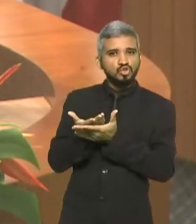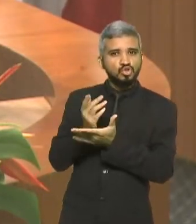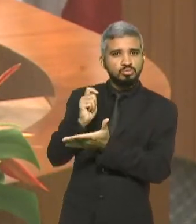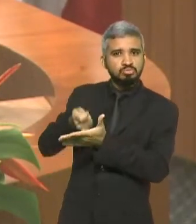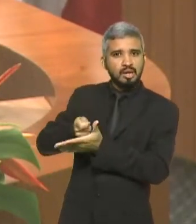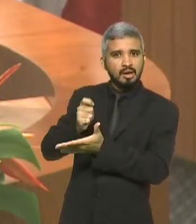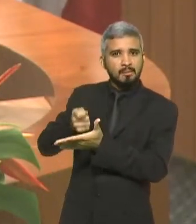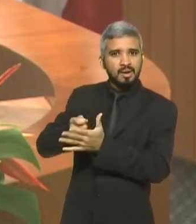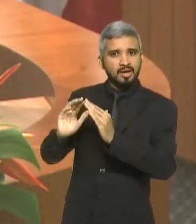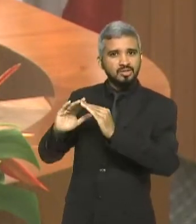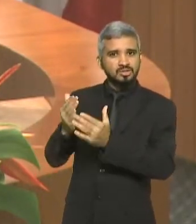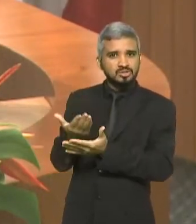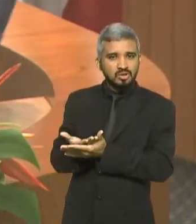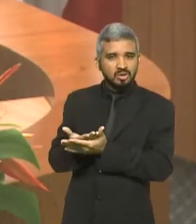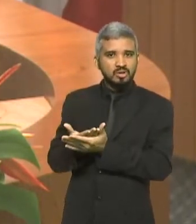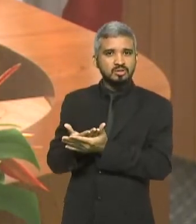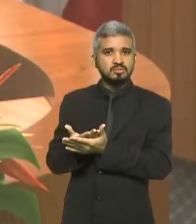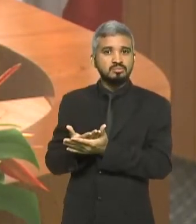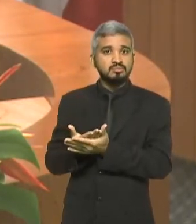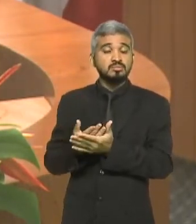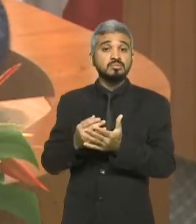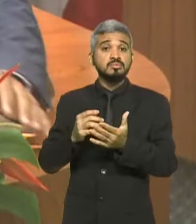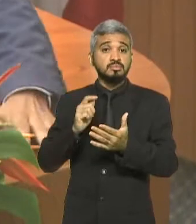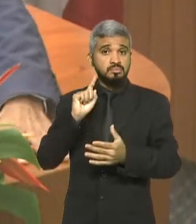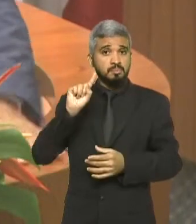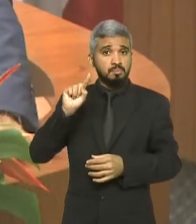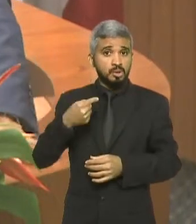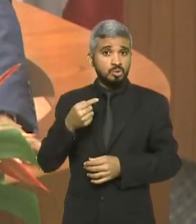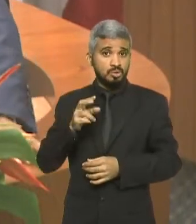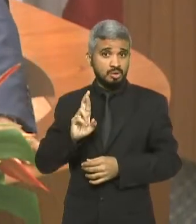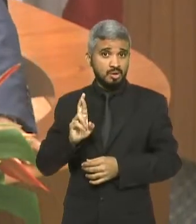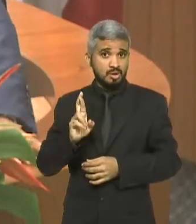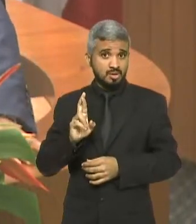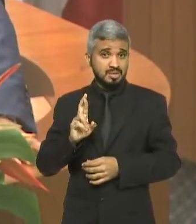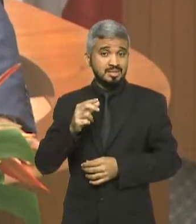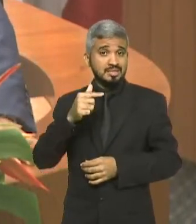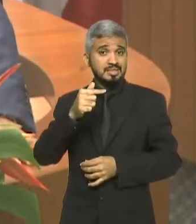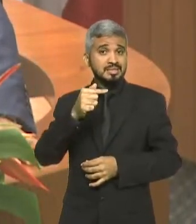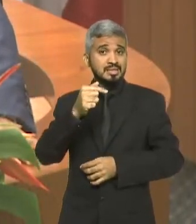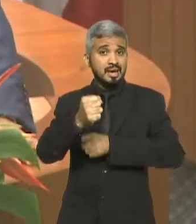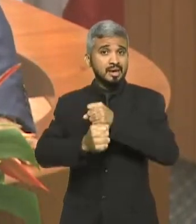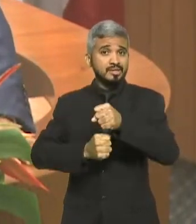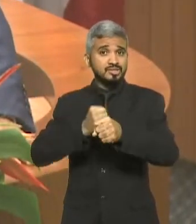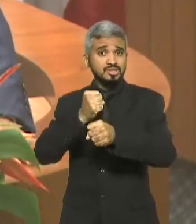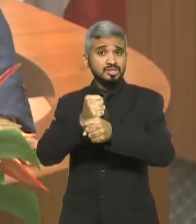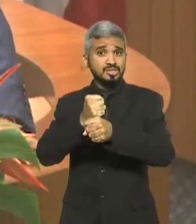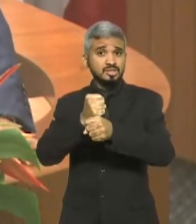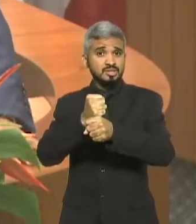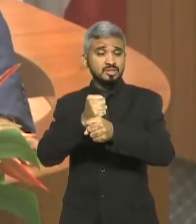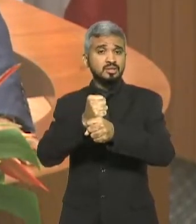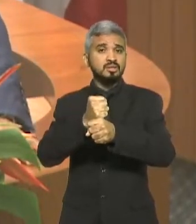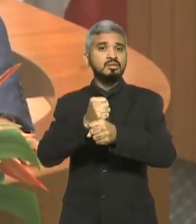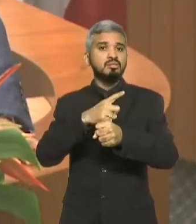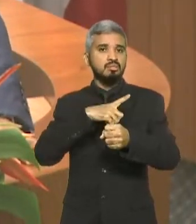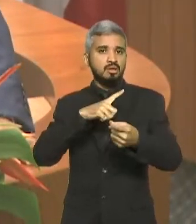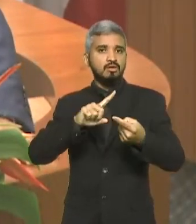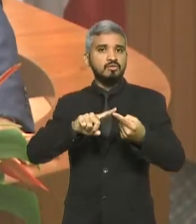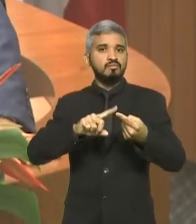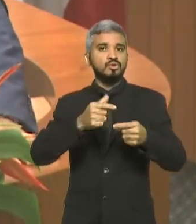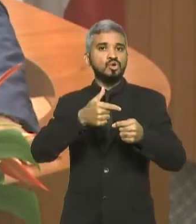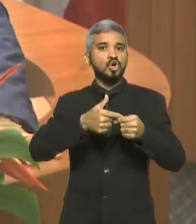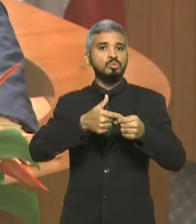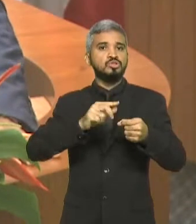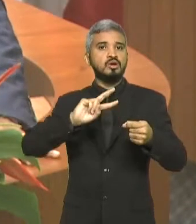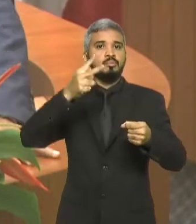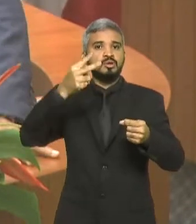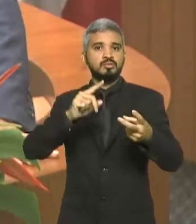era consumido nesses R$ 1.000. 7 anos depois, Nós tivemos um aumento do combustível, da cesta